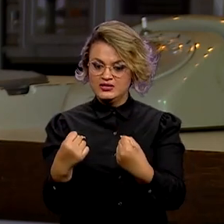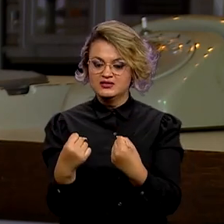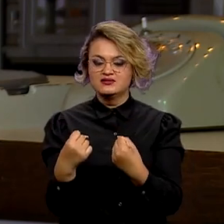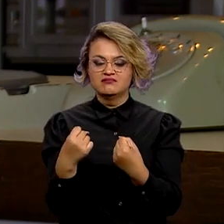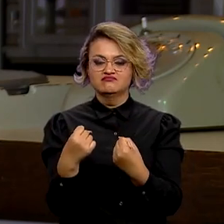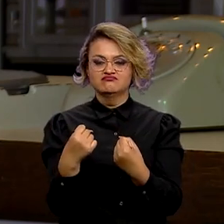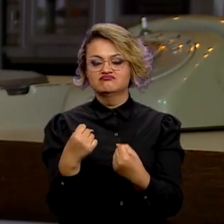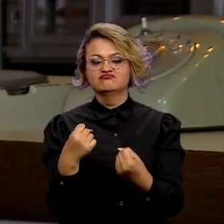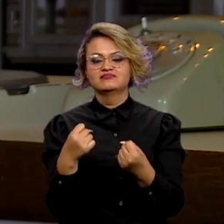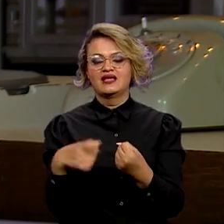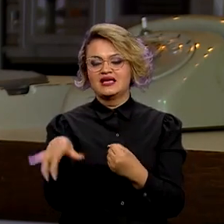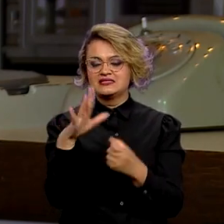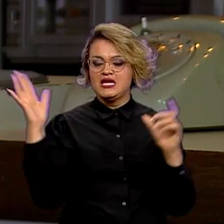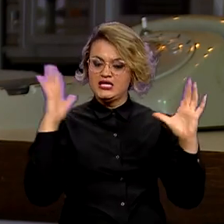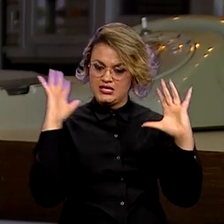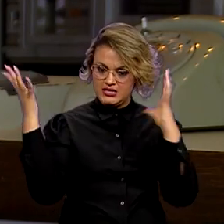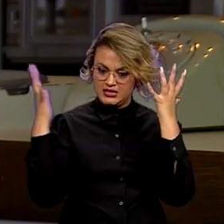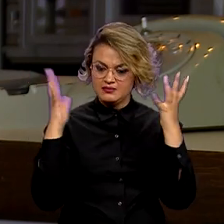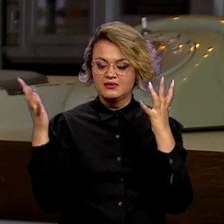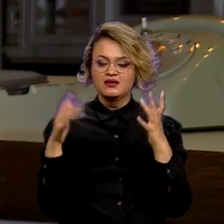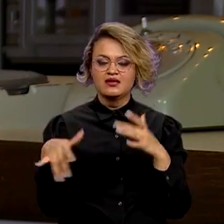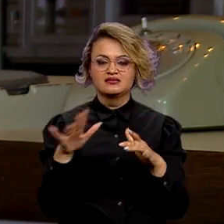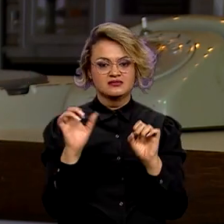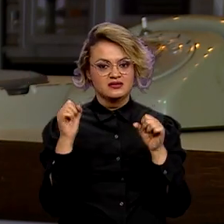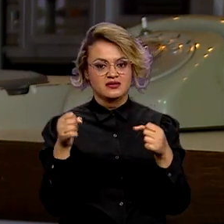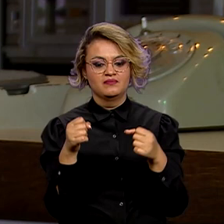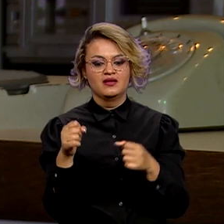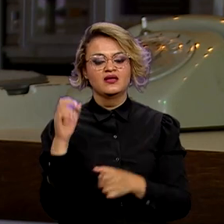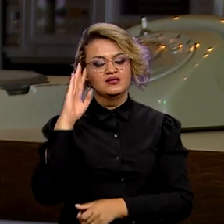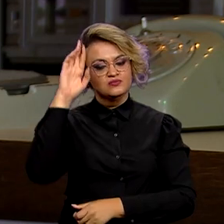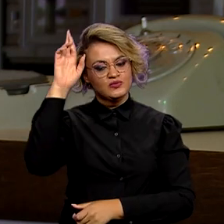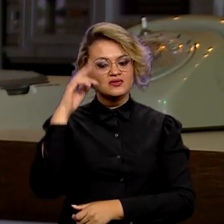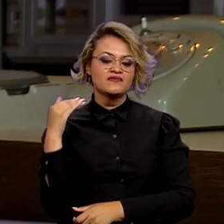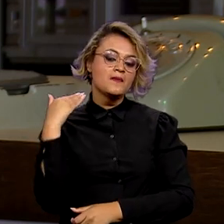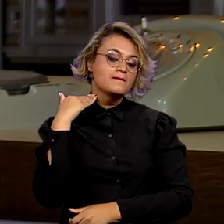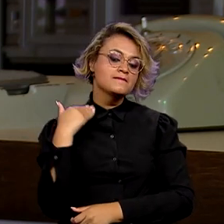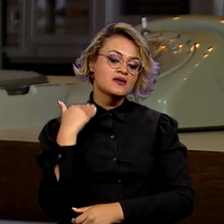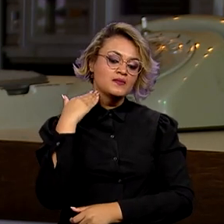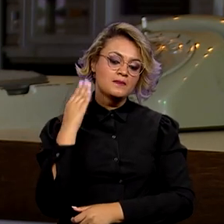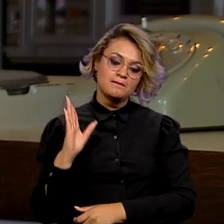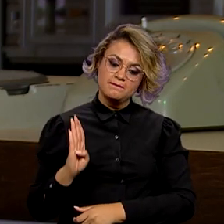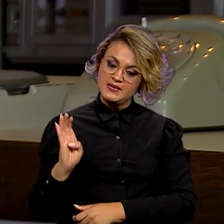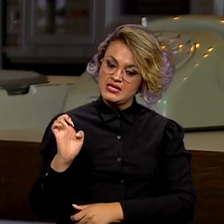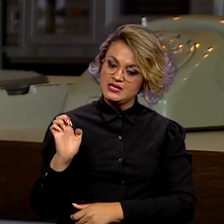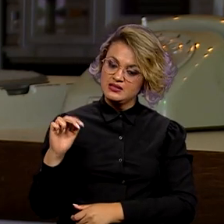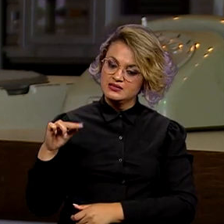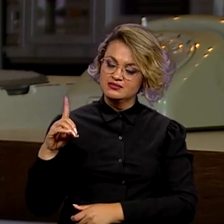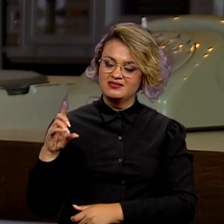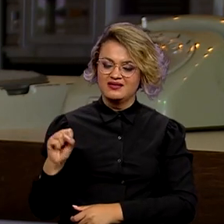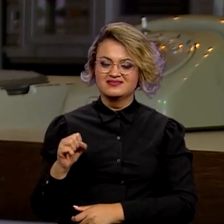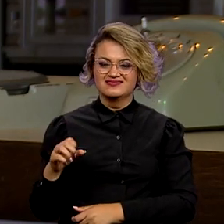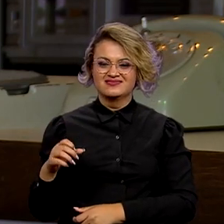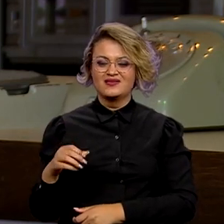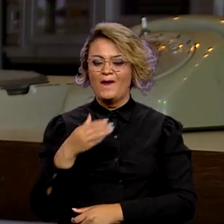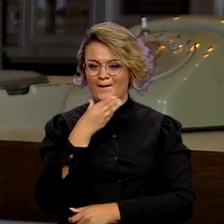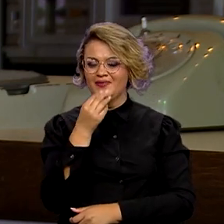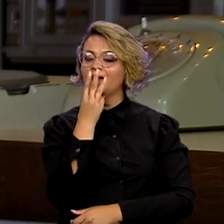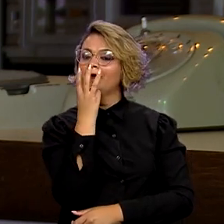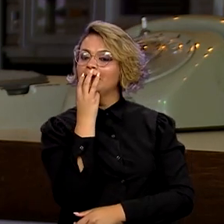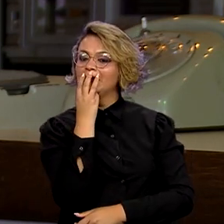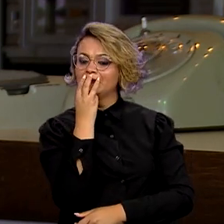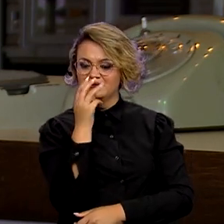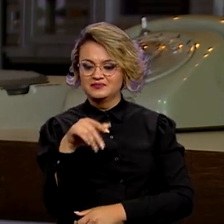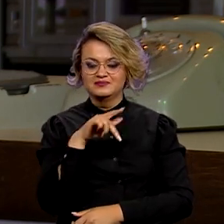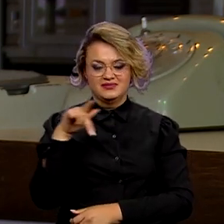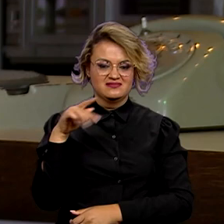Clima. O operador do Fundo Clima é o BNDES, com o presidente Aloysio Mercadante, e vamos